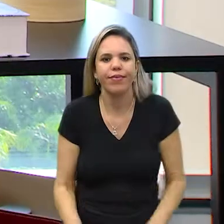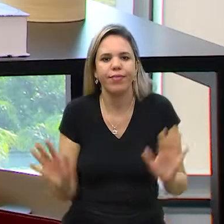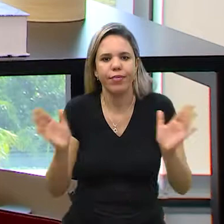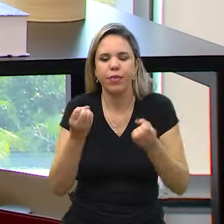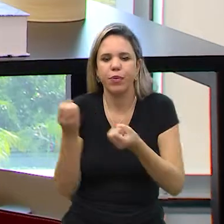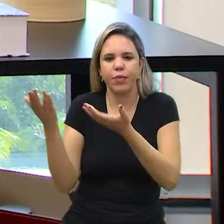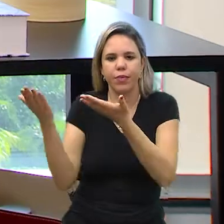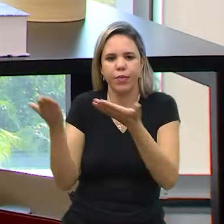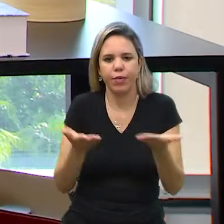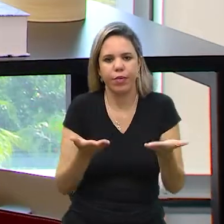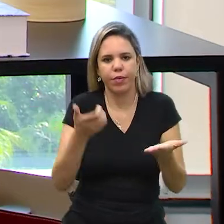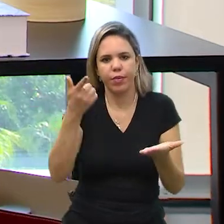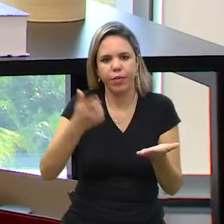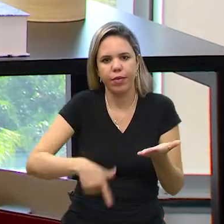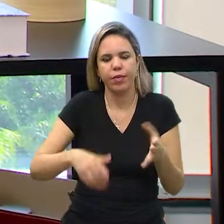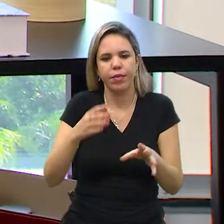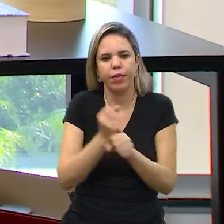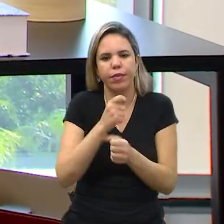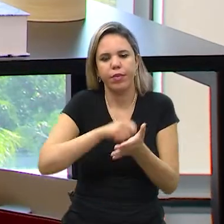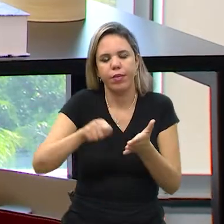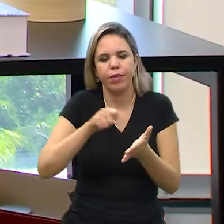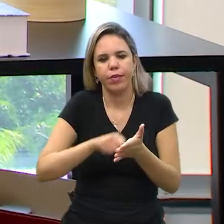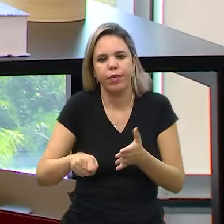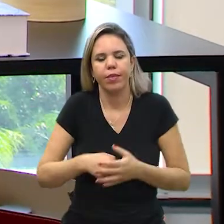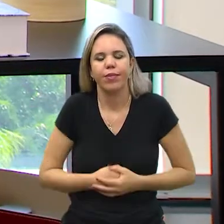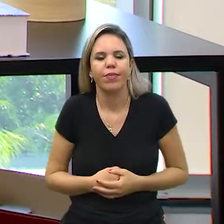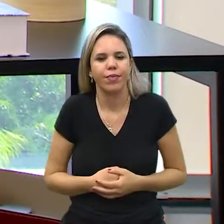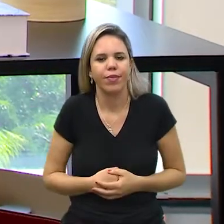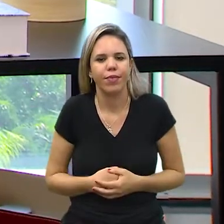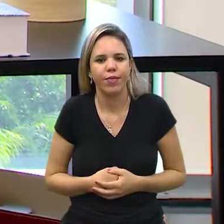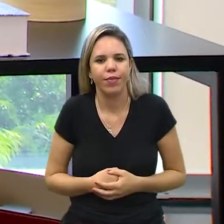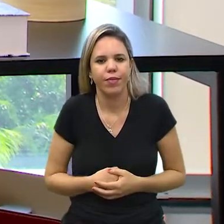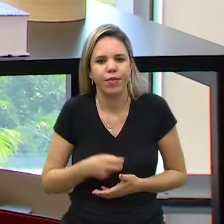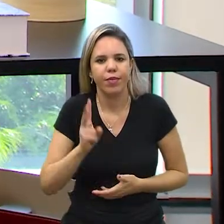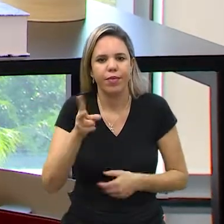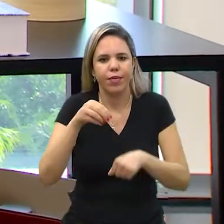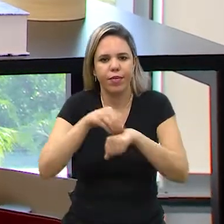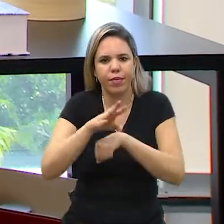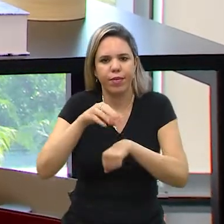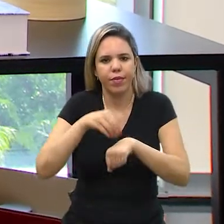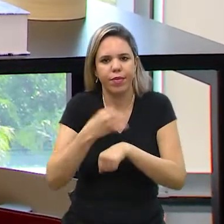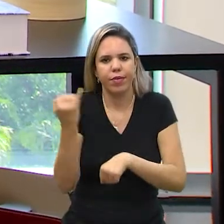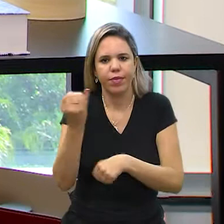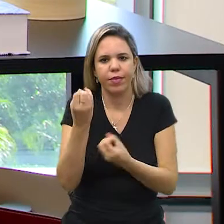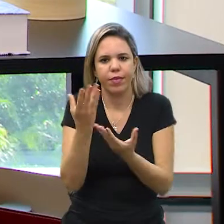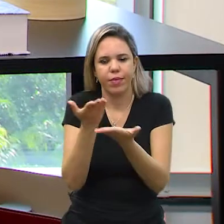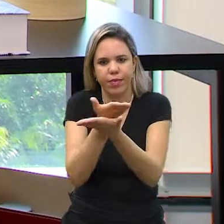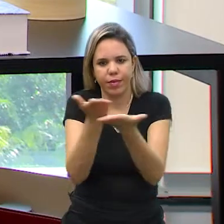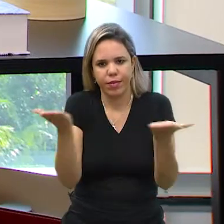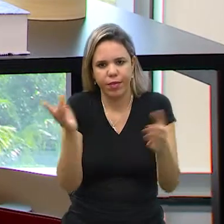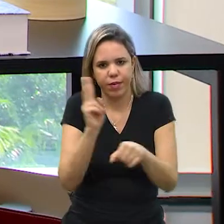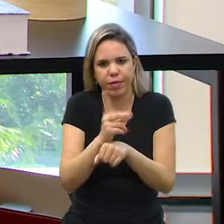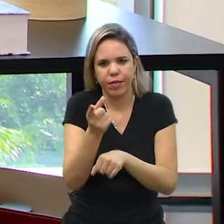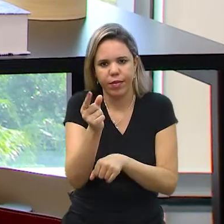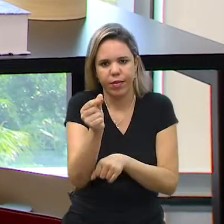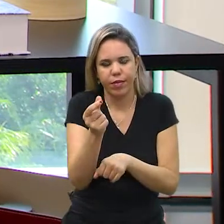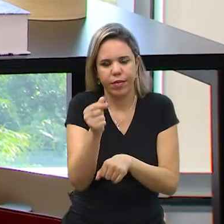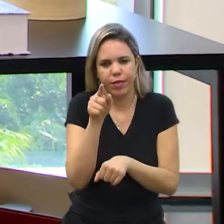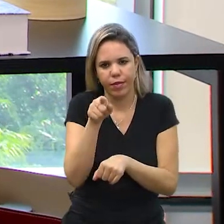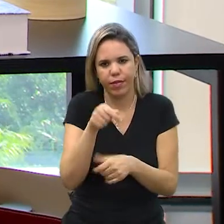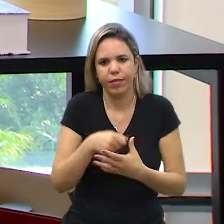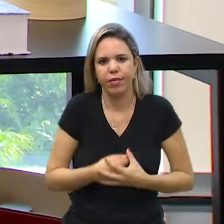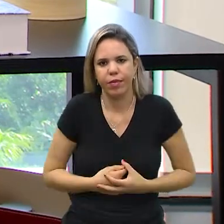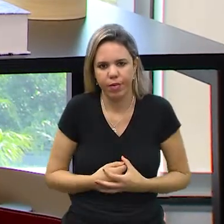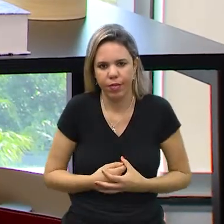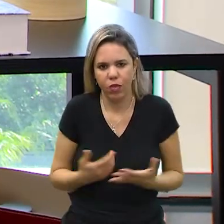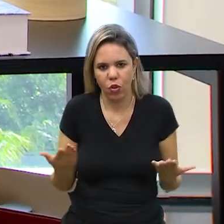Olá, seja muito bem-vindo a mais um quadro Na Ponta do Lápis, que sempre traz dicas e informações para você cuidar bem do seu